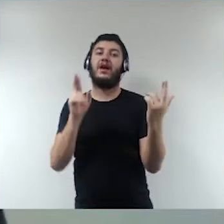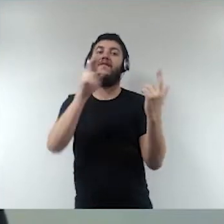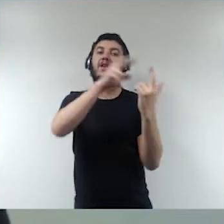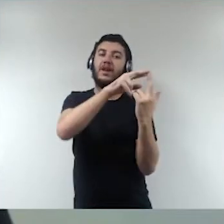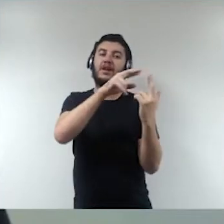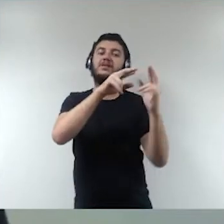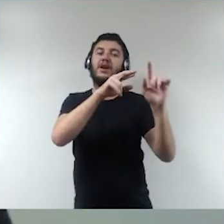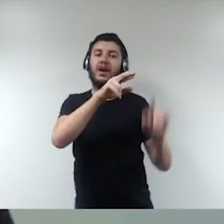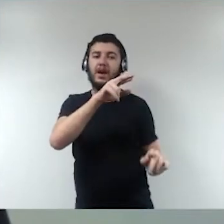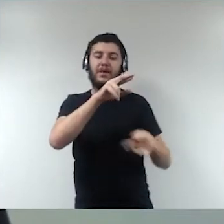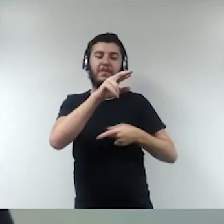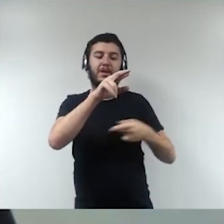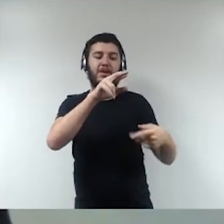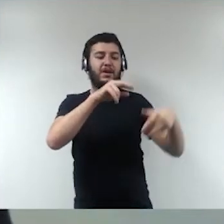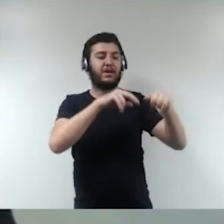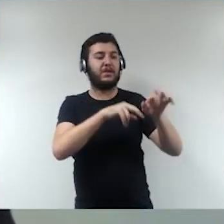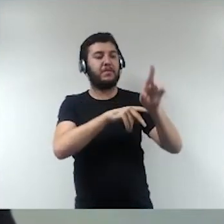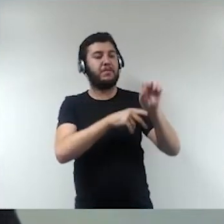Marcos Vinícius, nosso